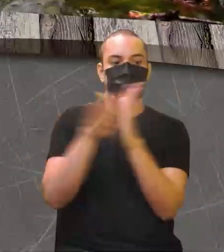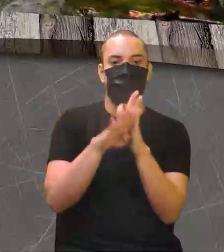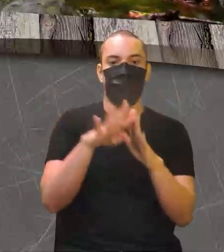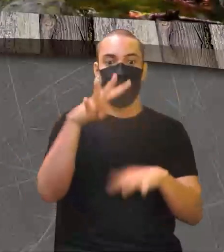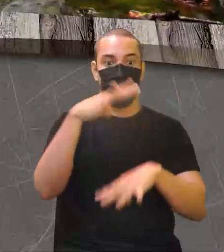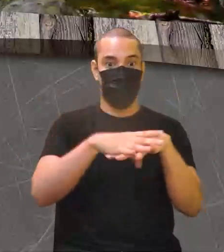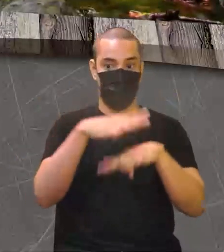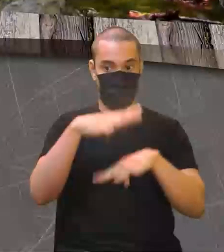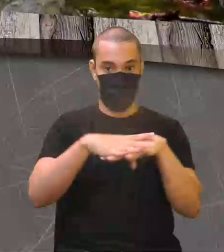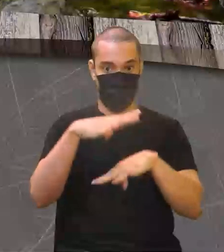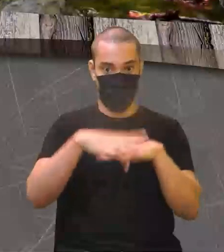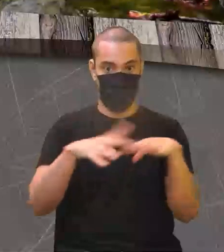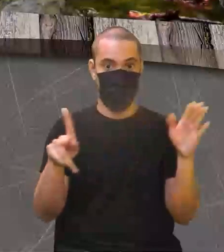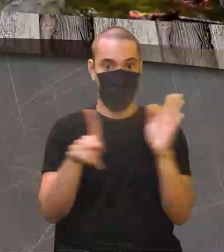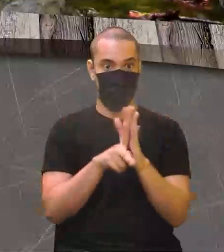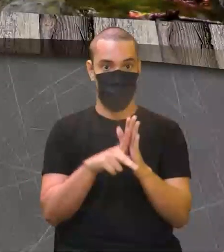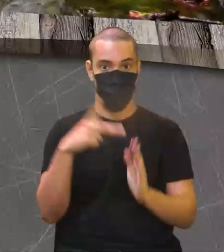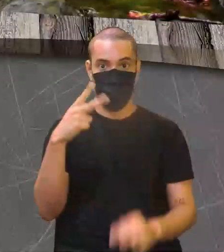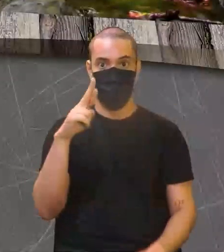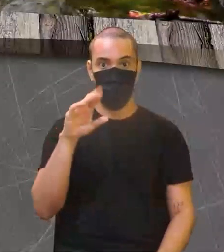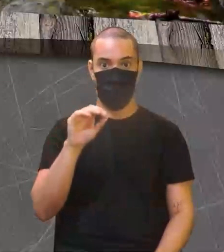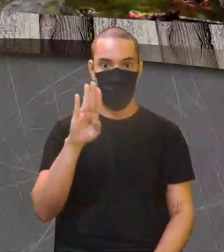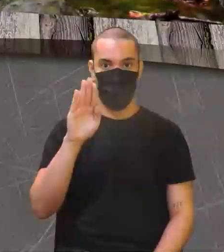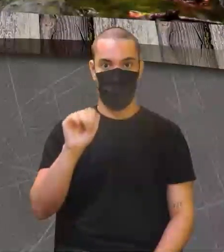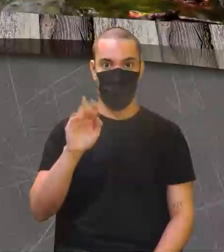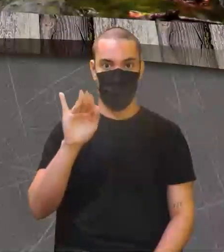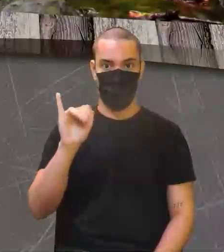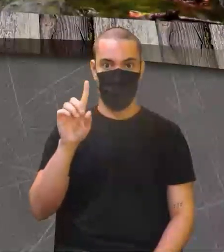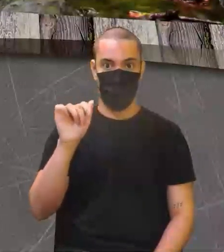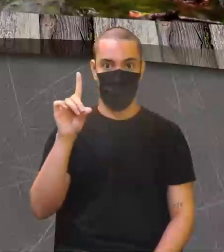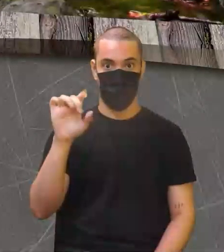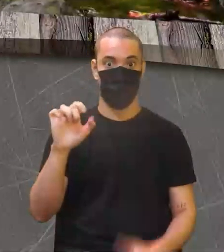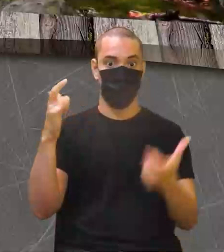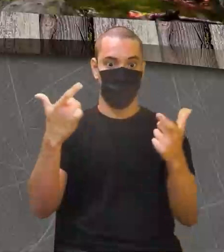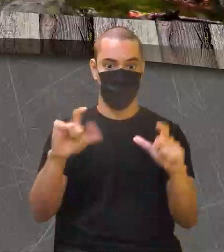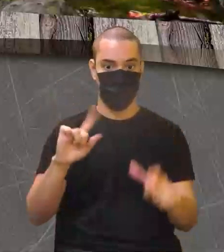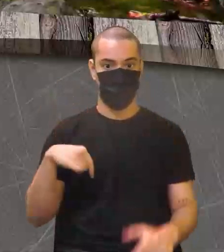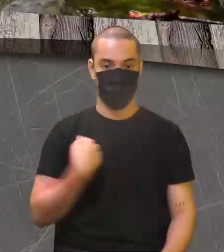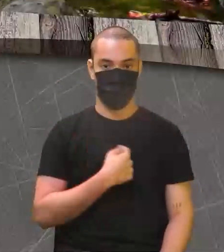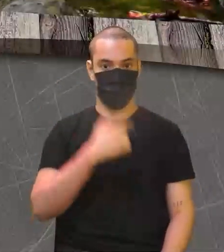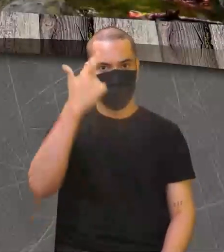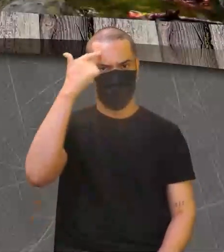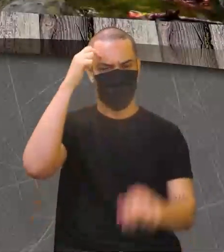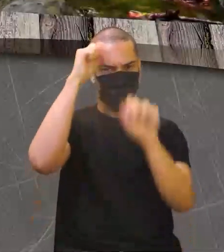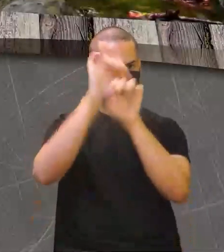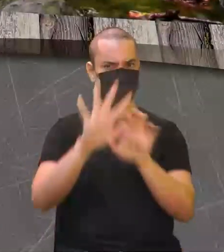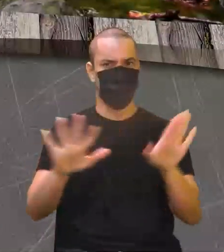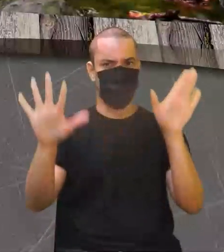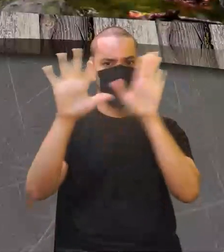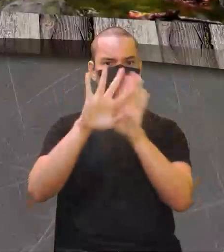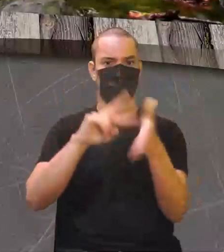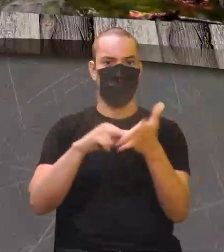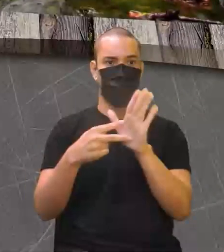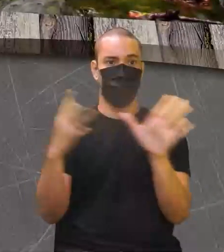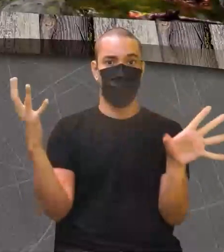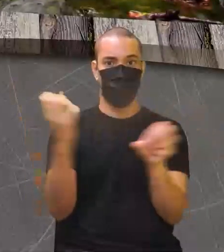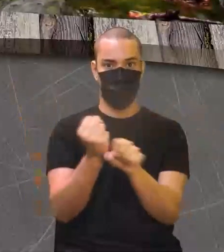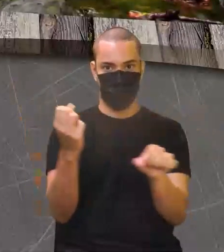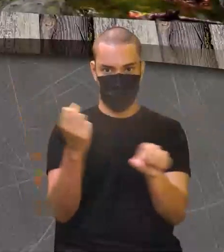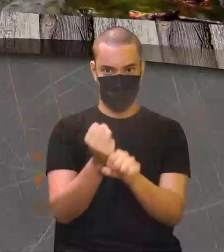situação da probabilidade, onde a gente vai ter essas noções de cálculo, de